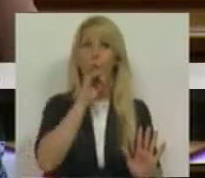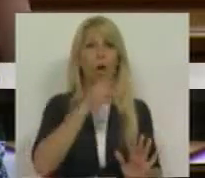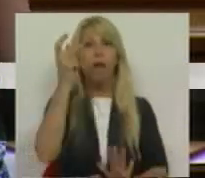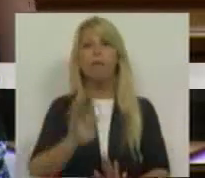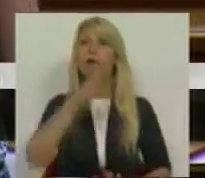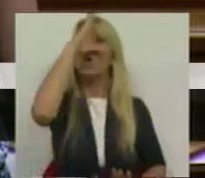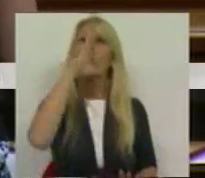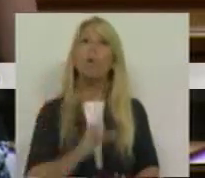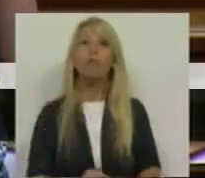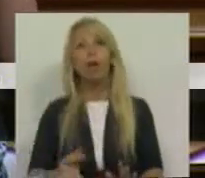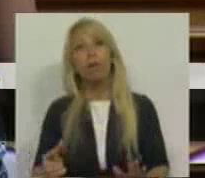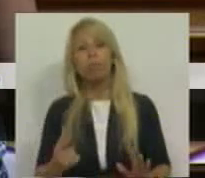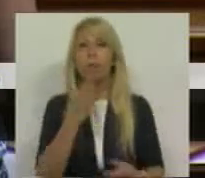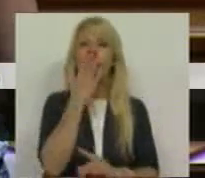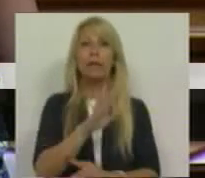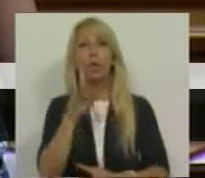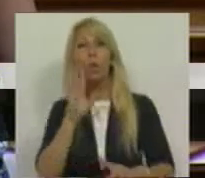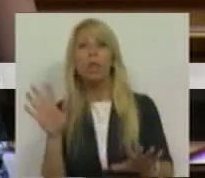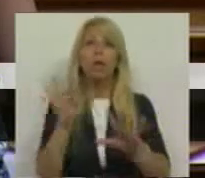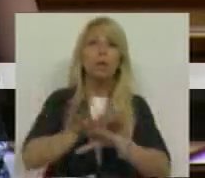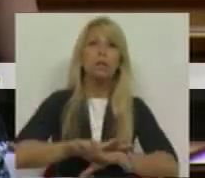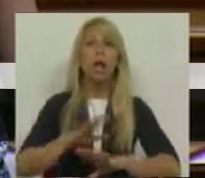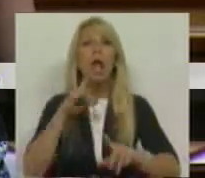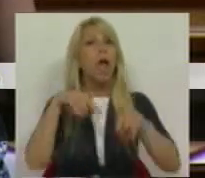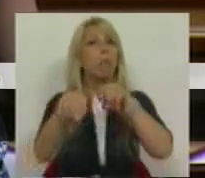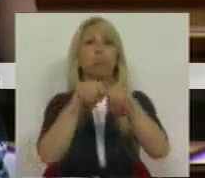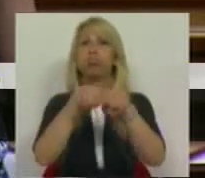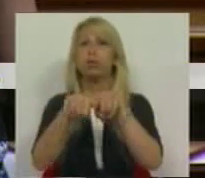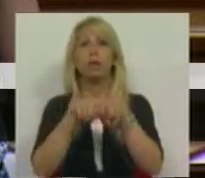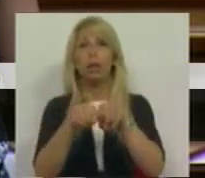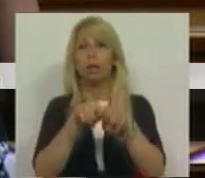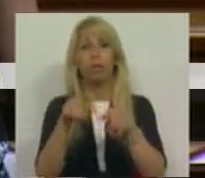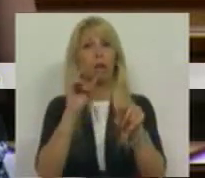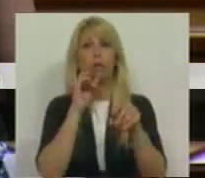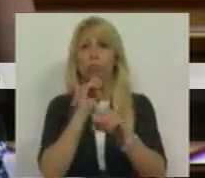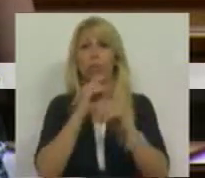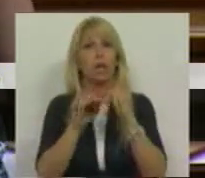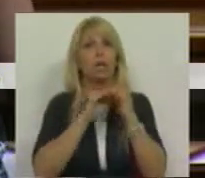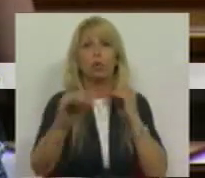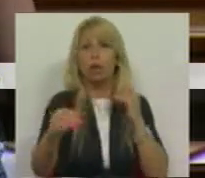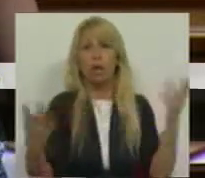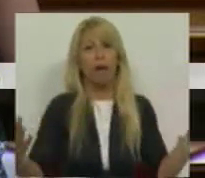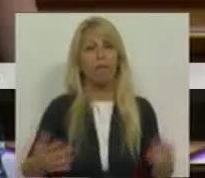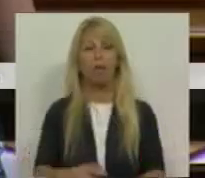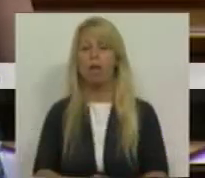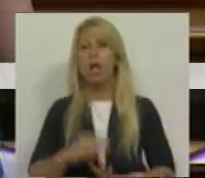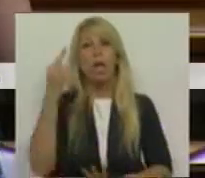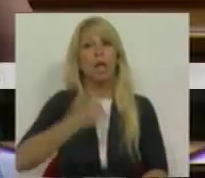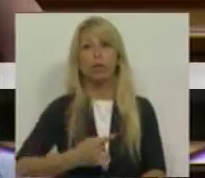ato de dissimulação, é politicamente insustentável e não é pessoalmente exigível, mas